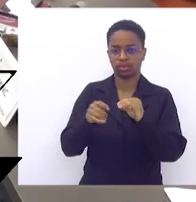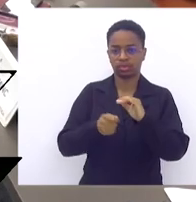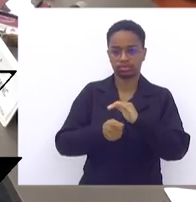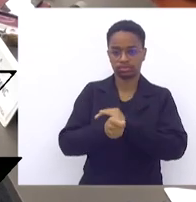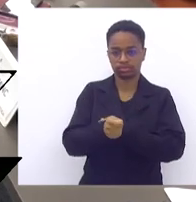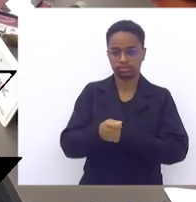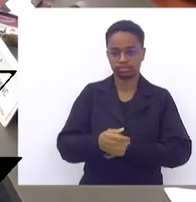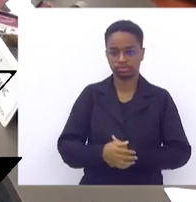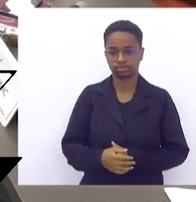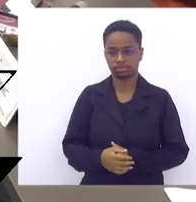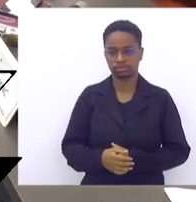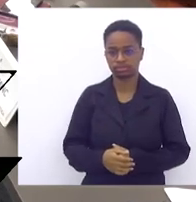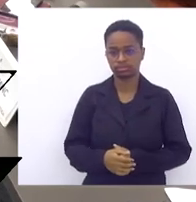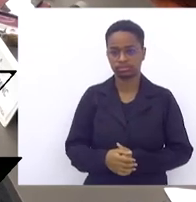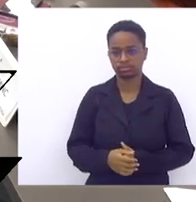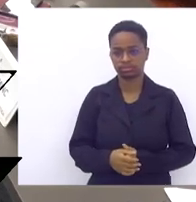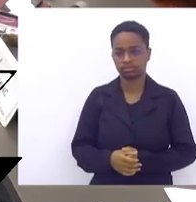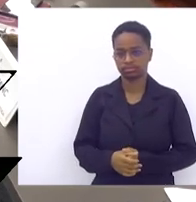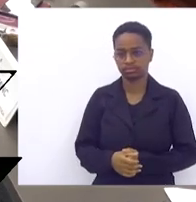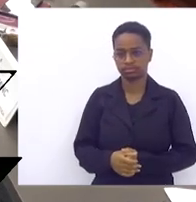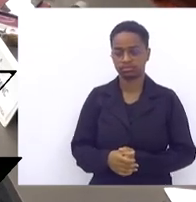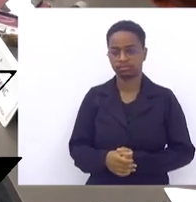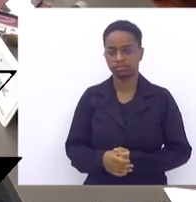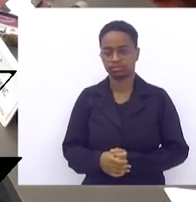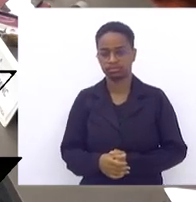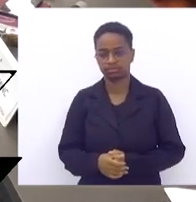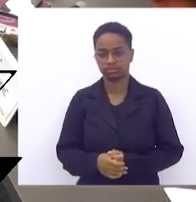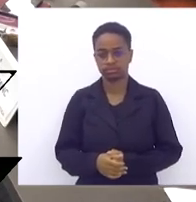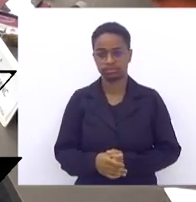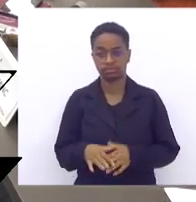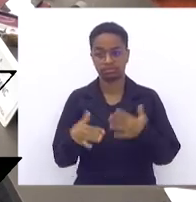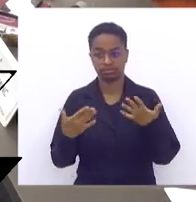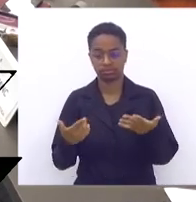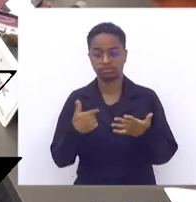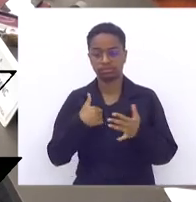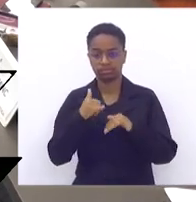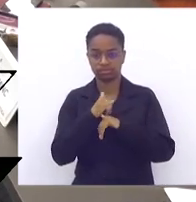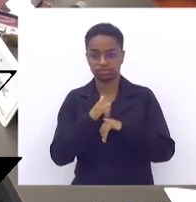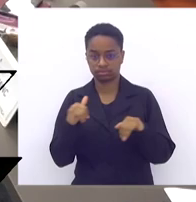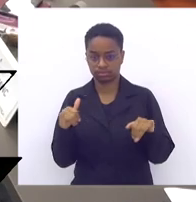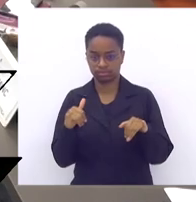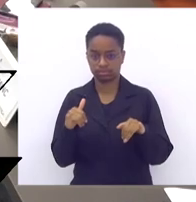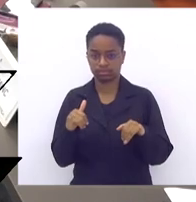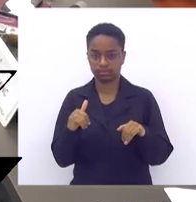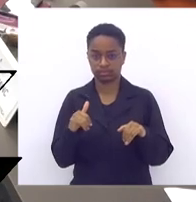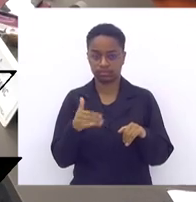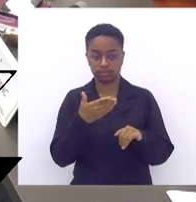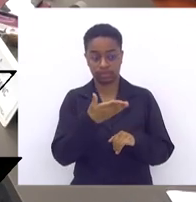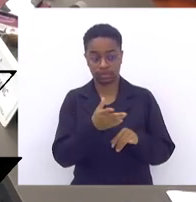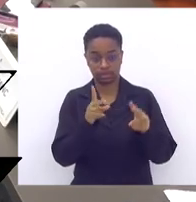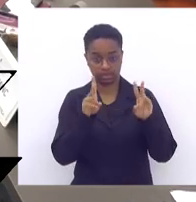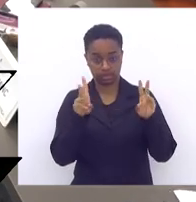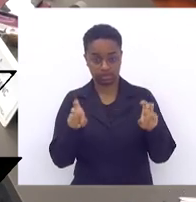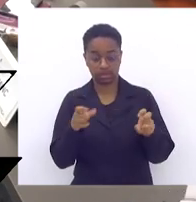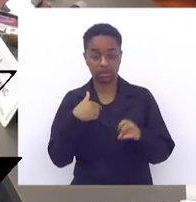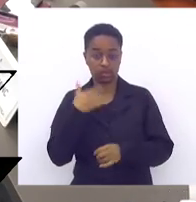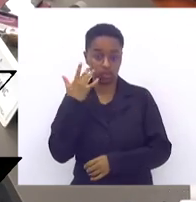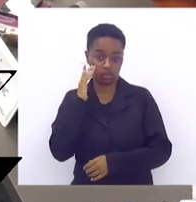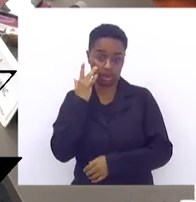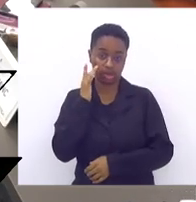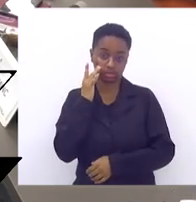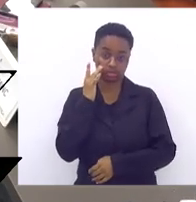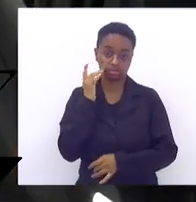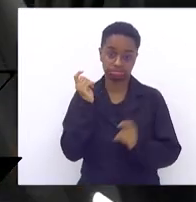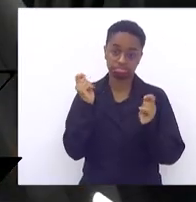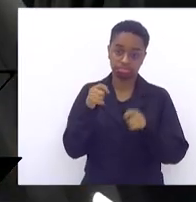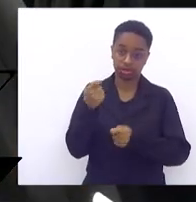Então, eu disse que, com esta questão, eu acho que pelo menos mediava